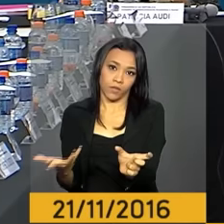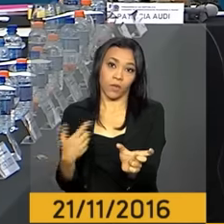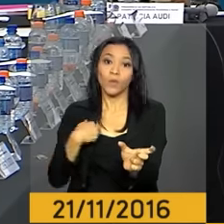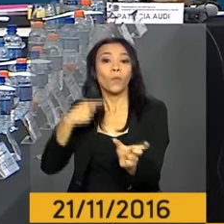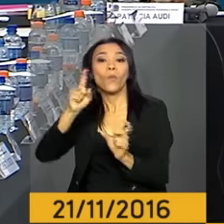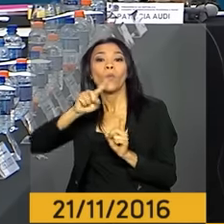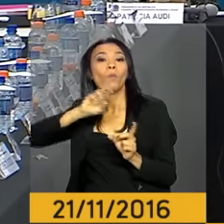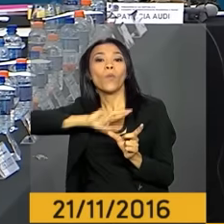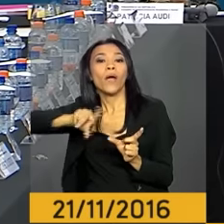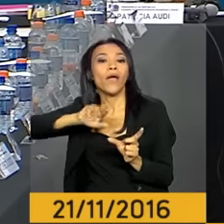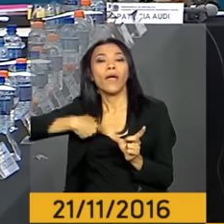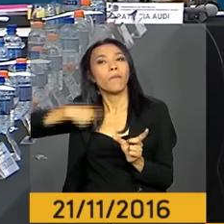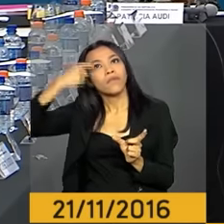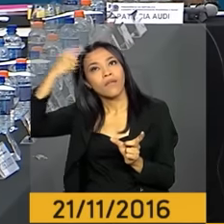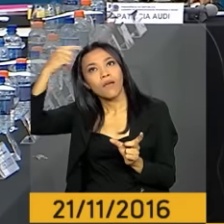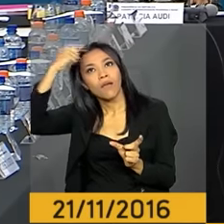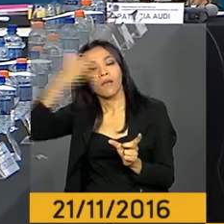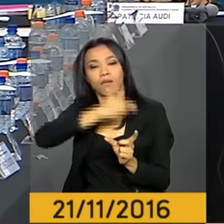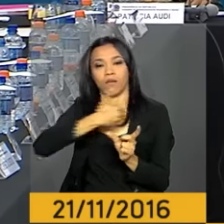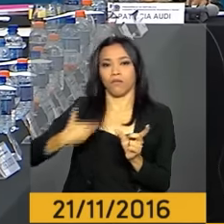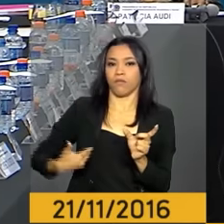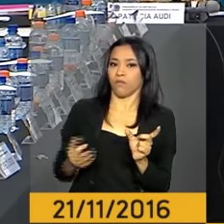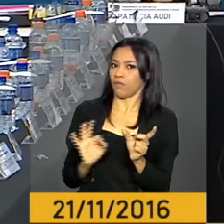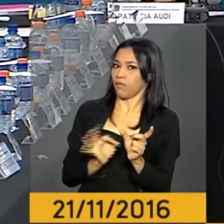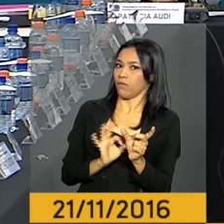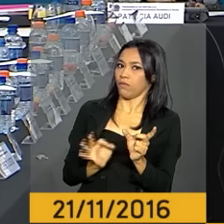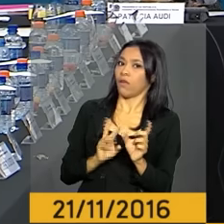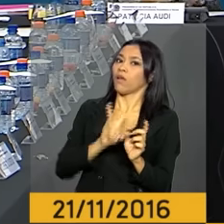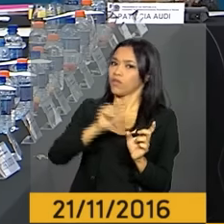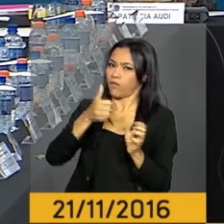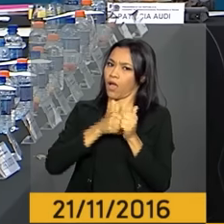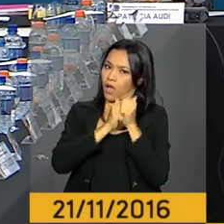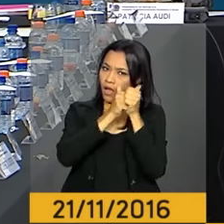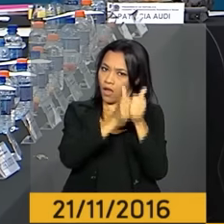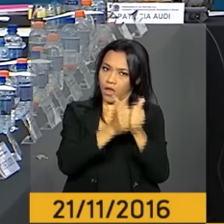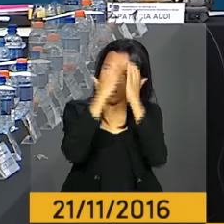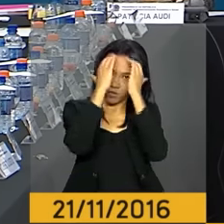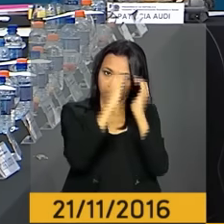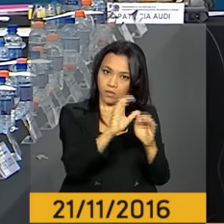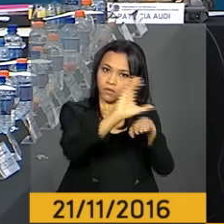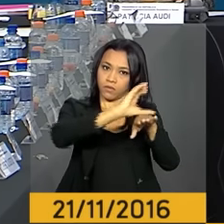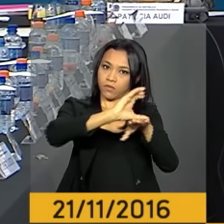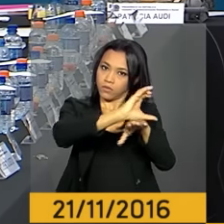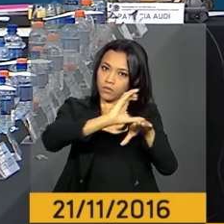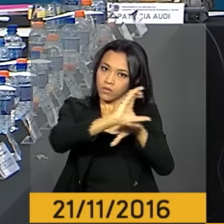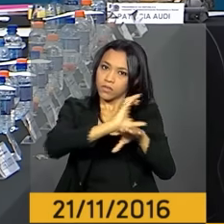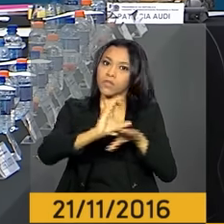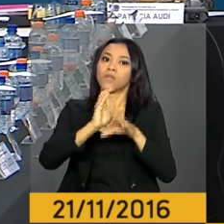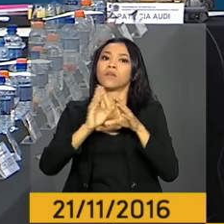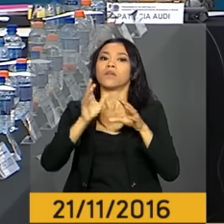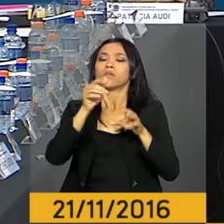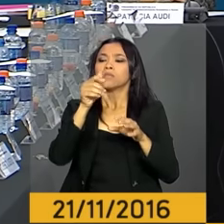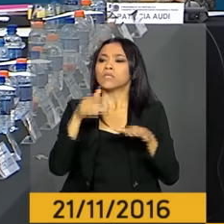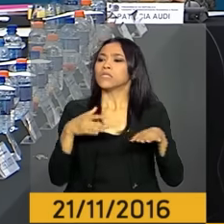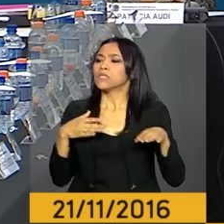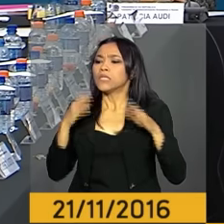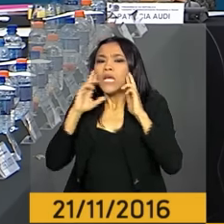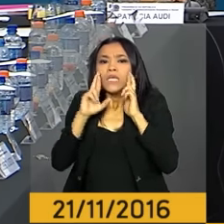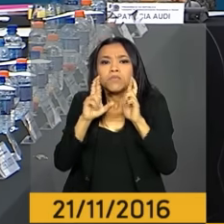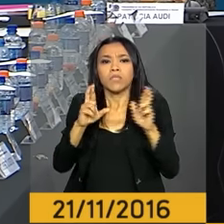do governo. Nós vamos tratar, obedecer ao direito adquirido e vamos tratar todos com